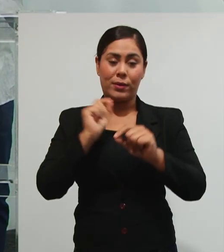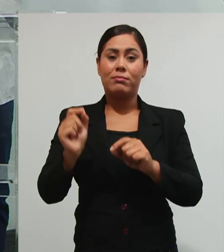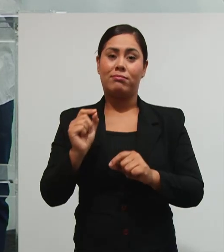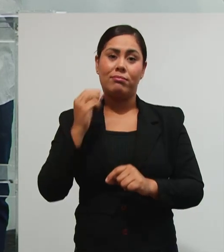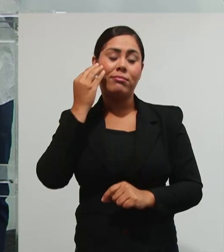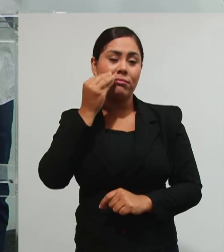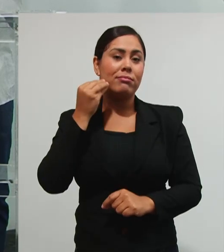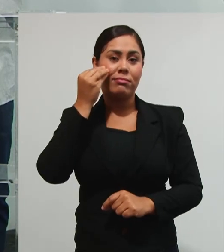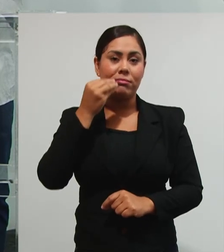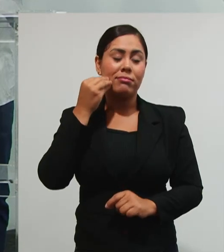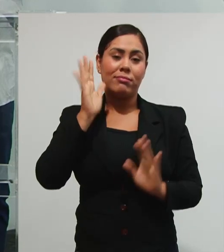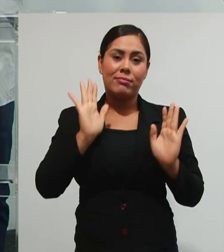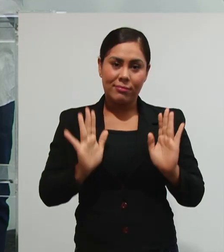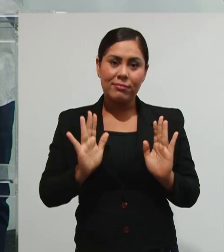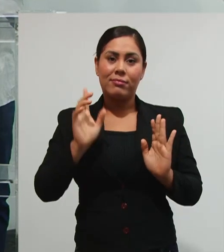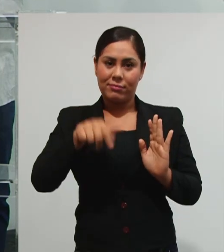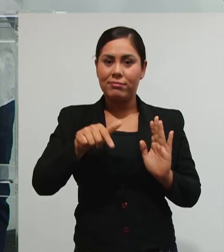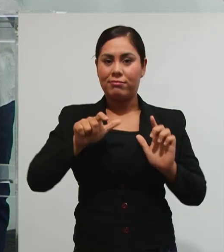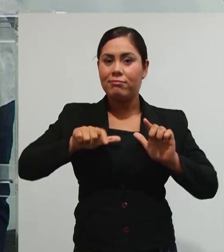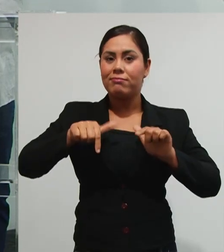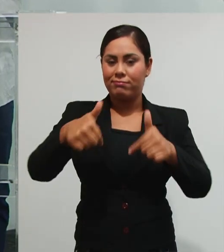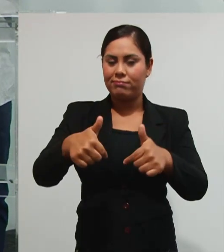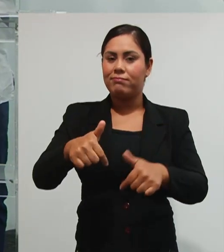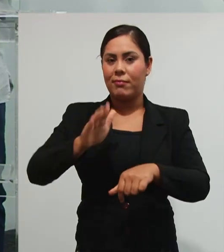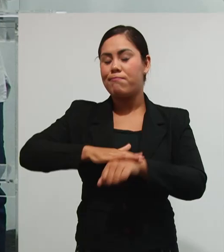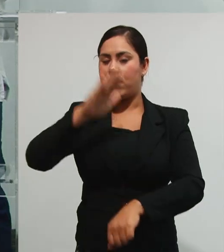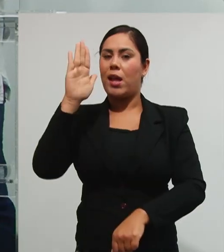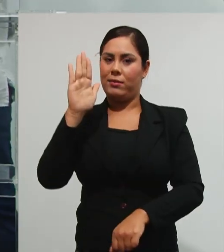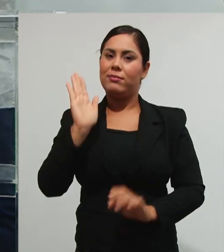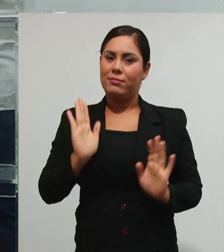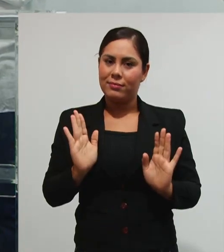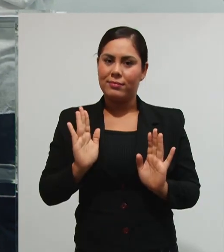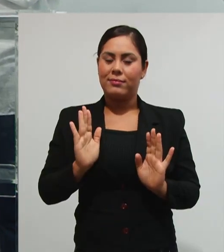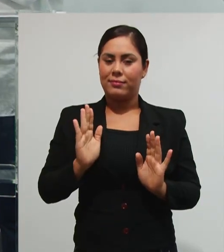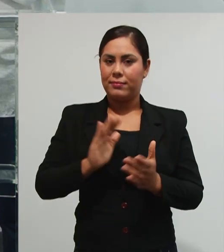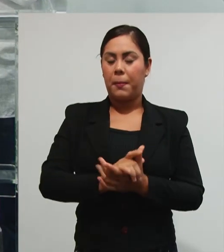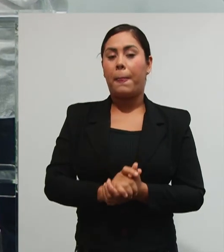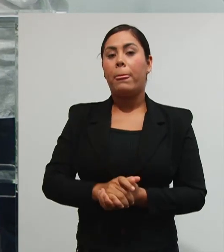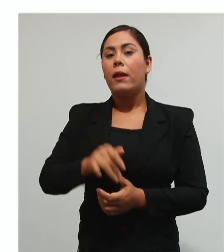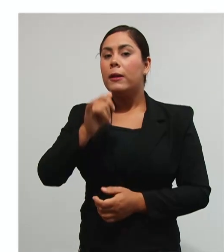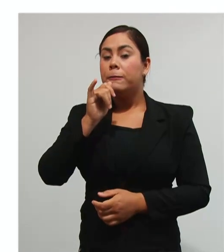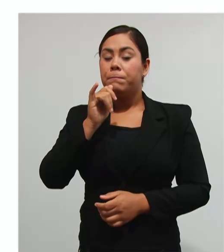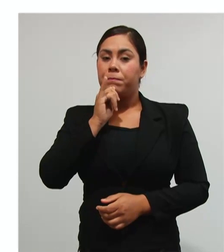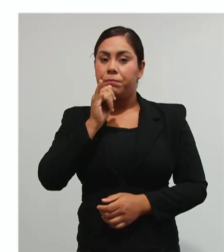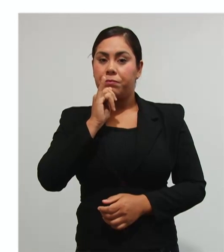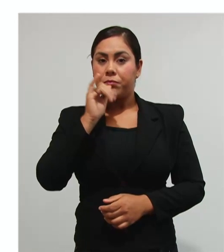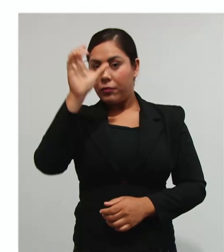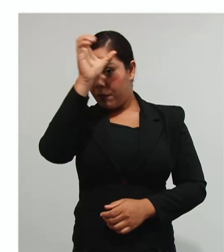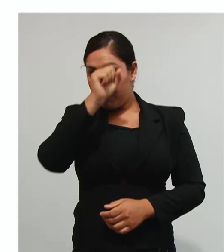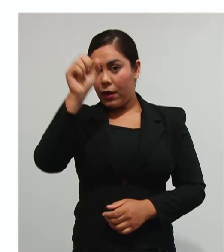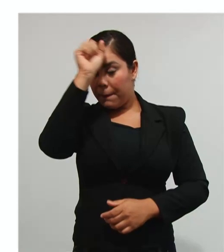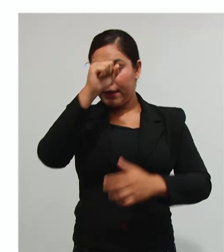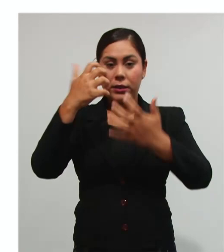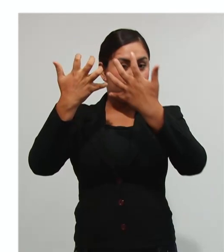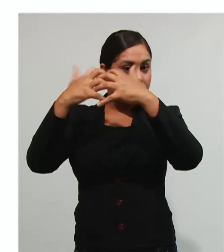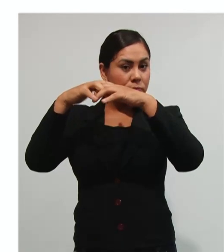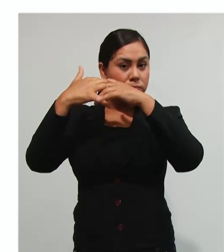mais, esse ser mais experiente do que ele. O aprendizagem